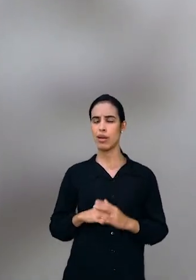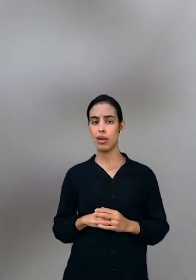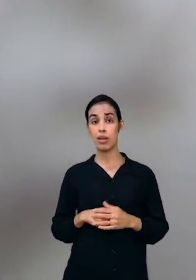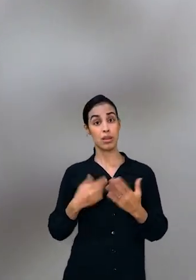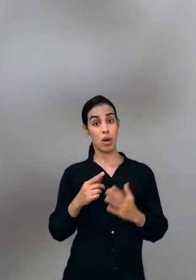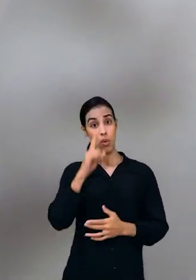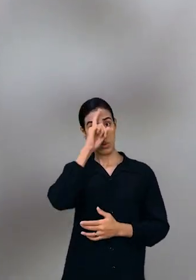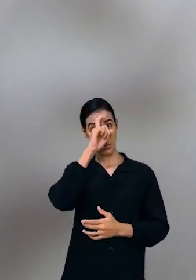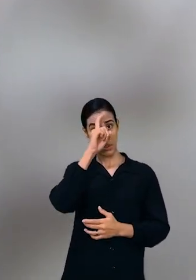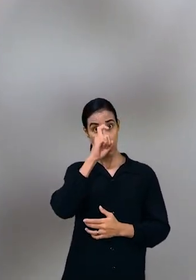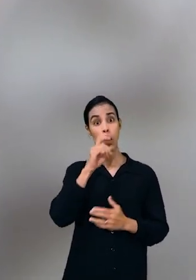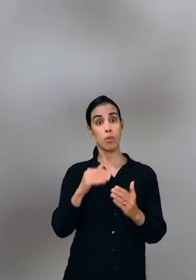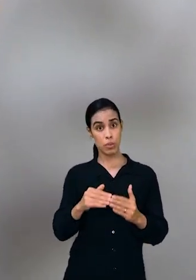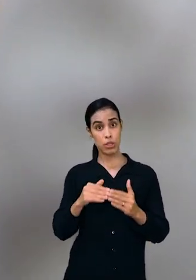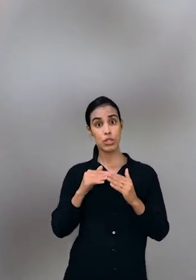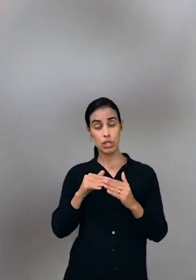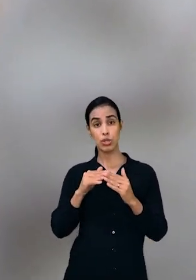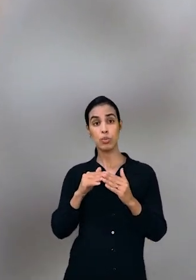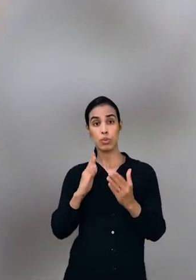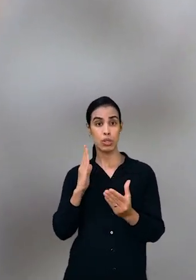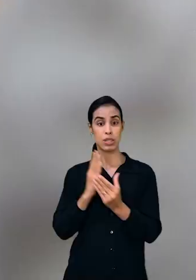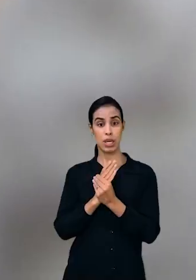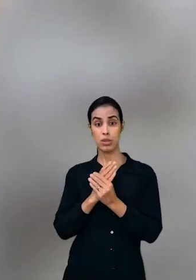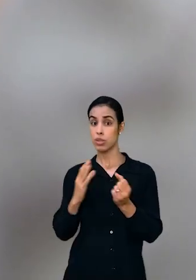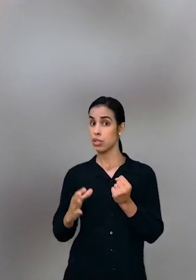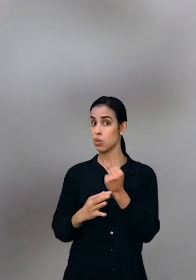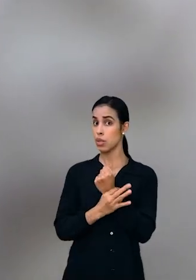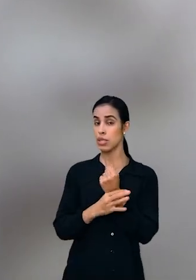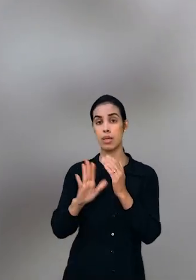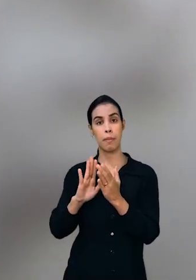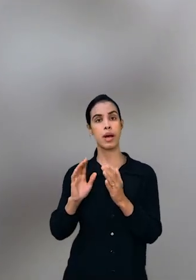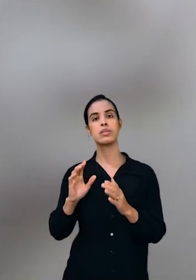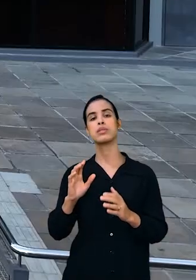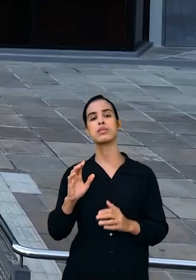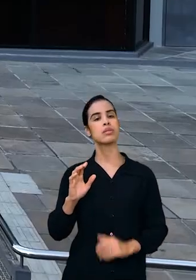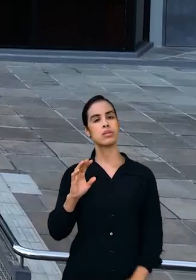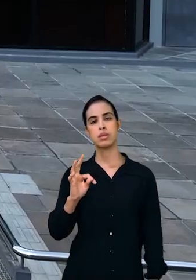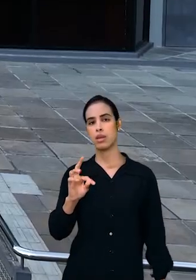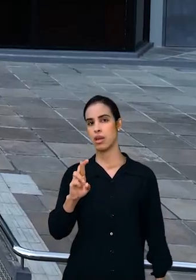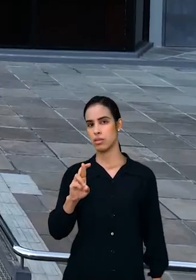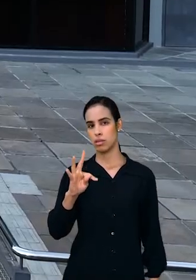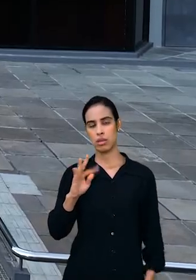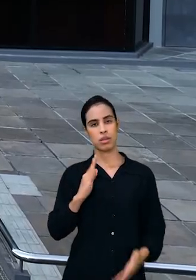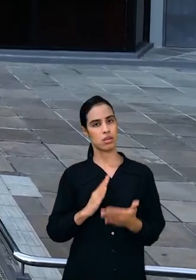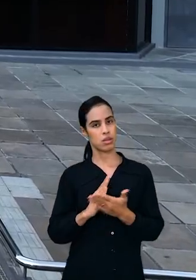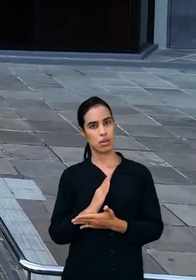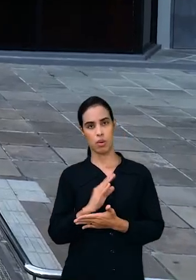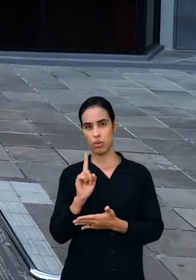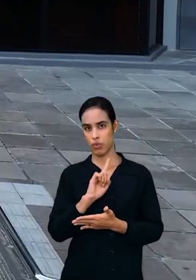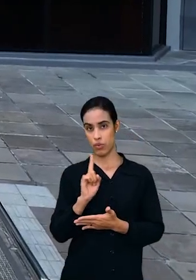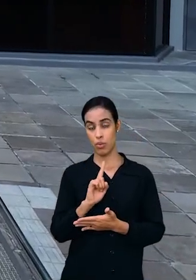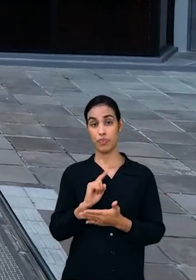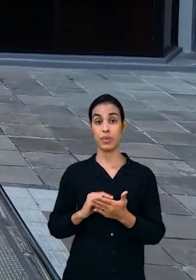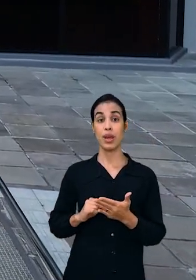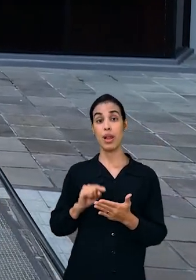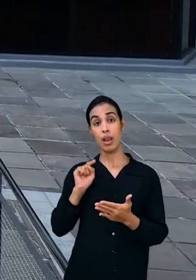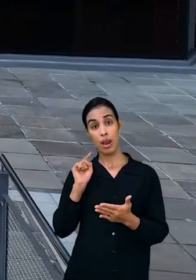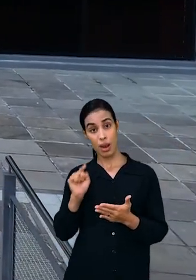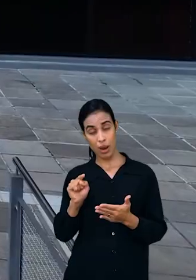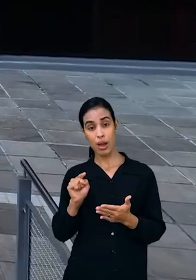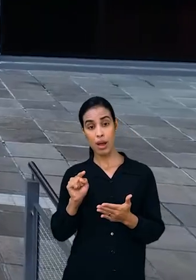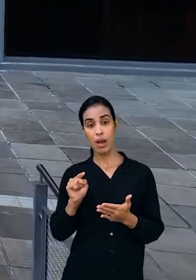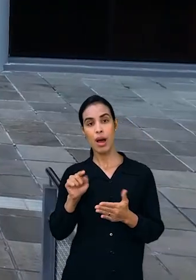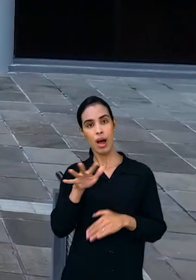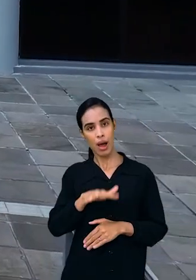então, tentou cassar a decisão por meio de mandado de segurança, mas o pedido foi negado pelo Tribunal Regional do Trabalho da